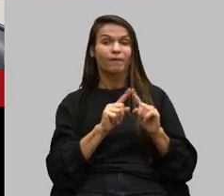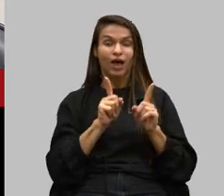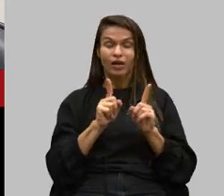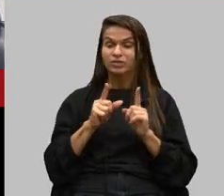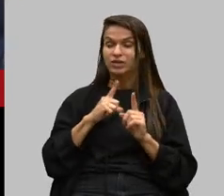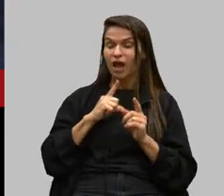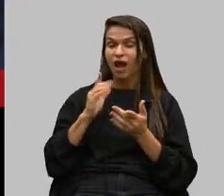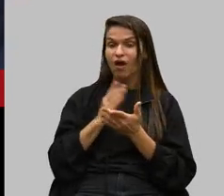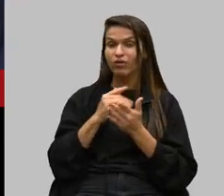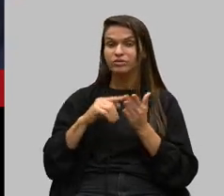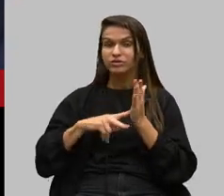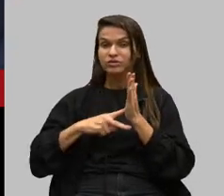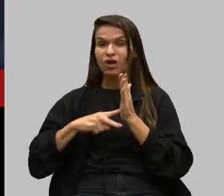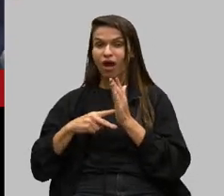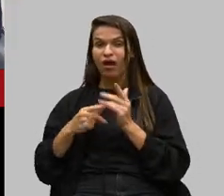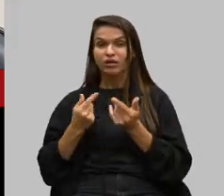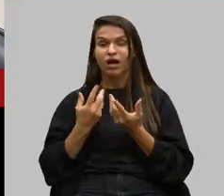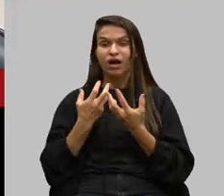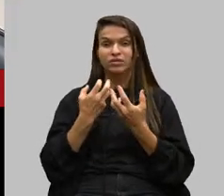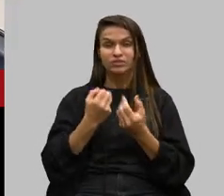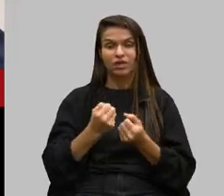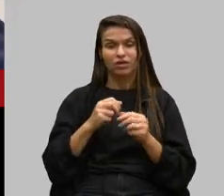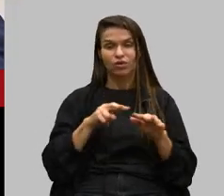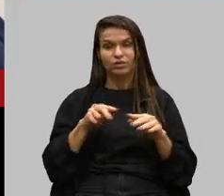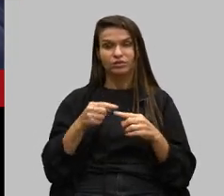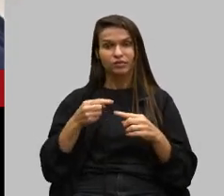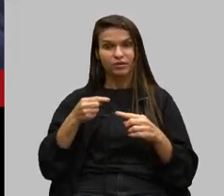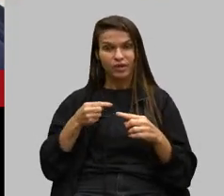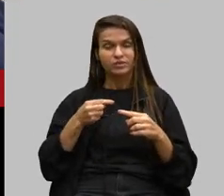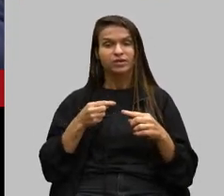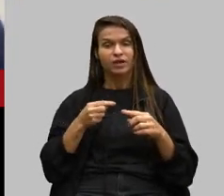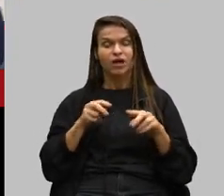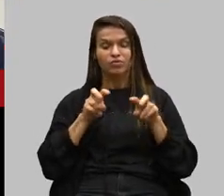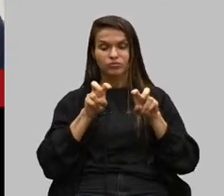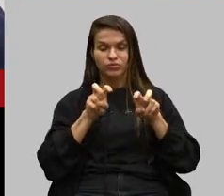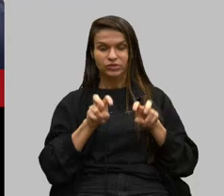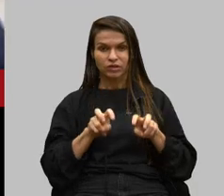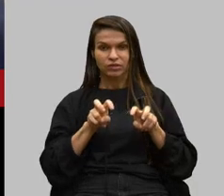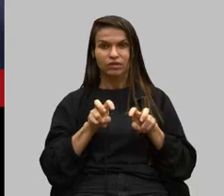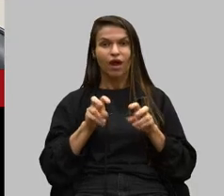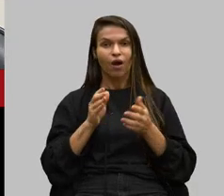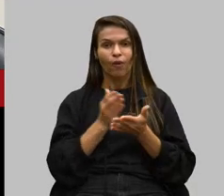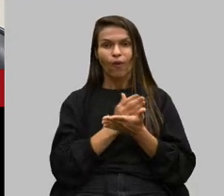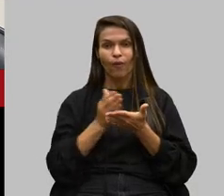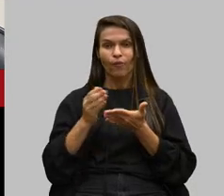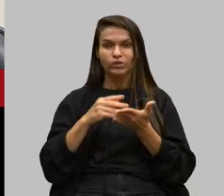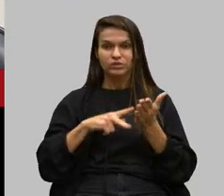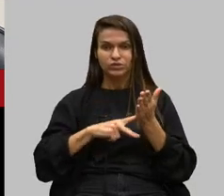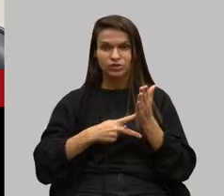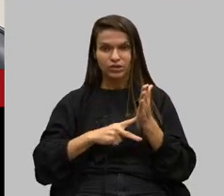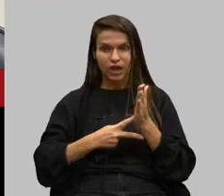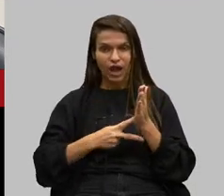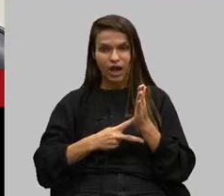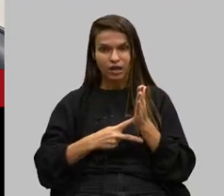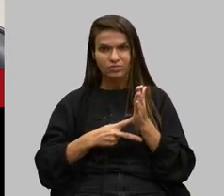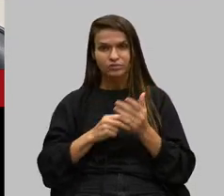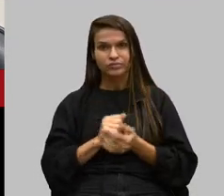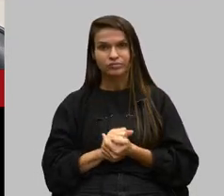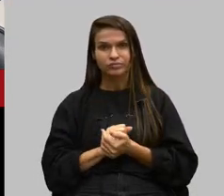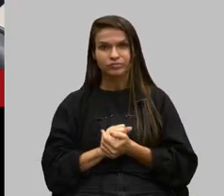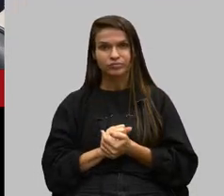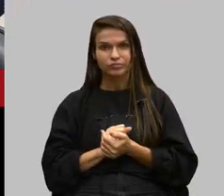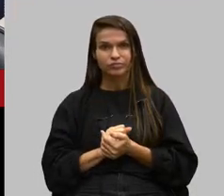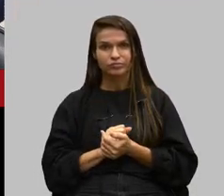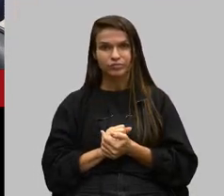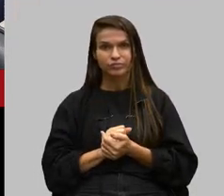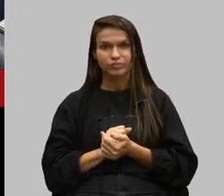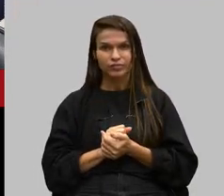que é a favor eu mesmo na semana passada também me sentei me sentei com alguns sindicatos dentre eles se não me